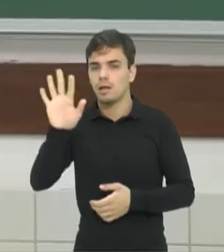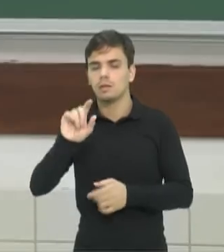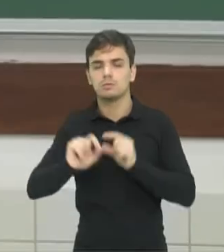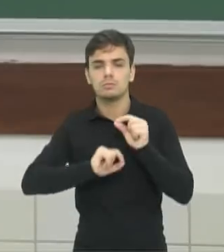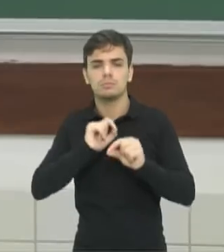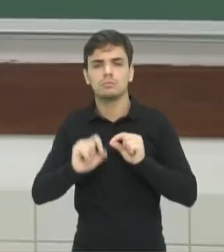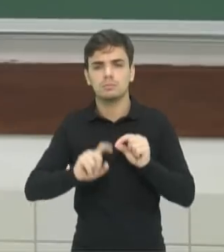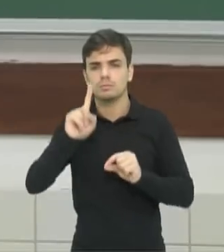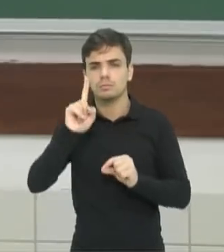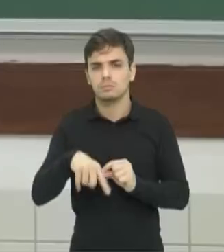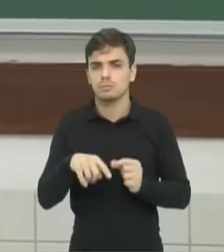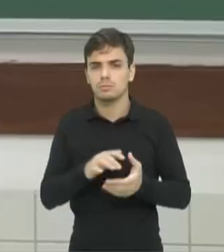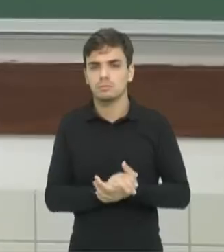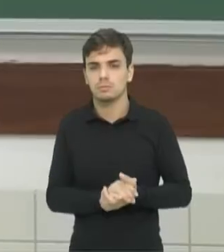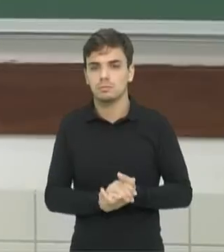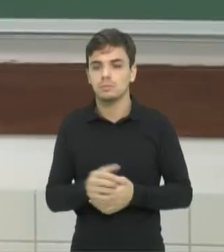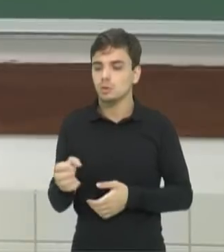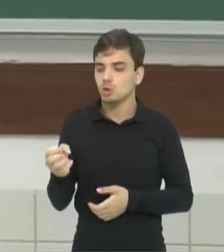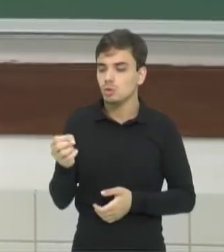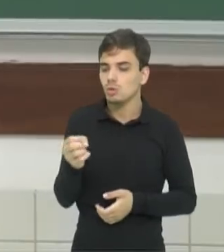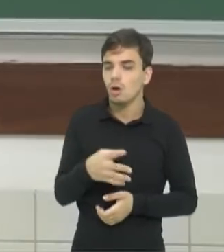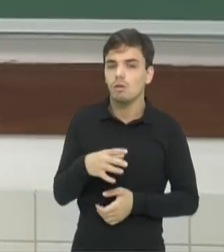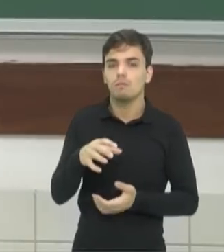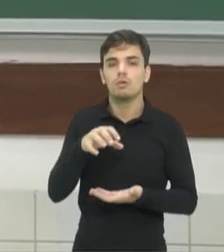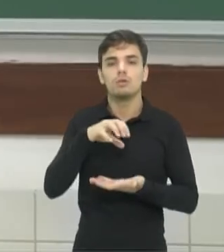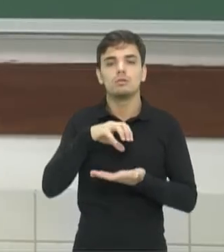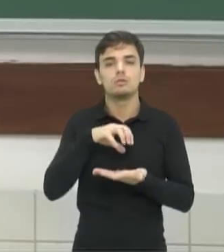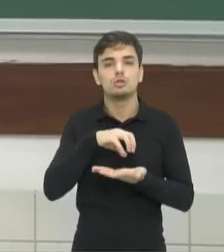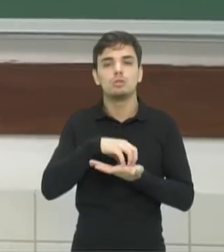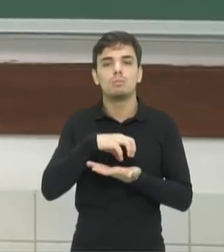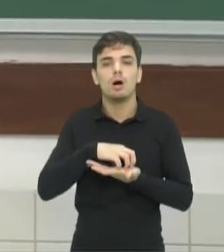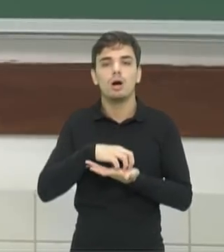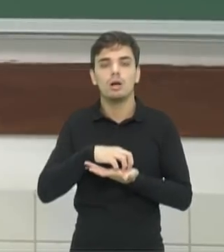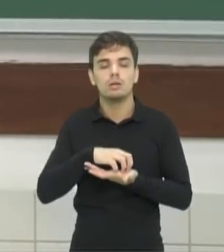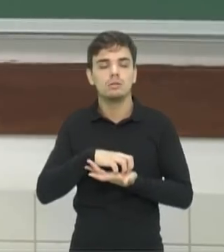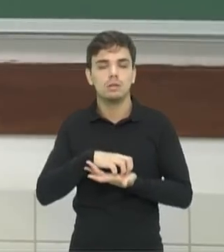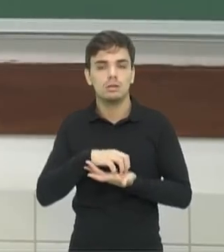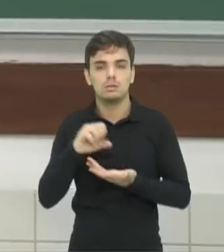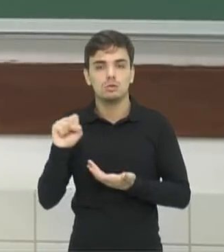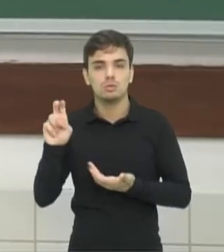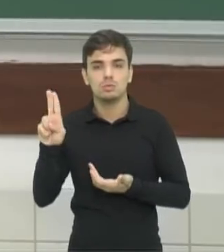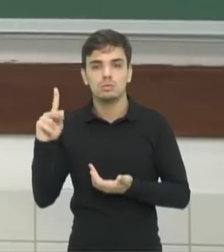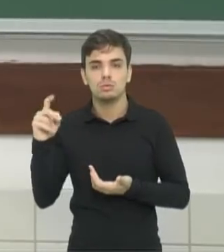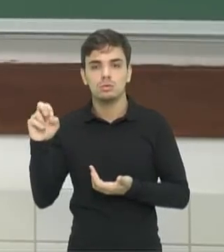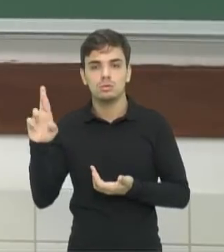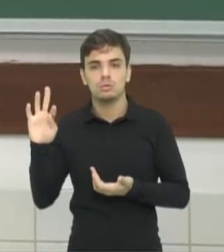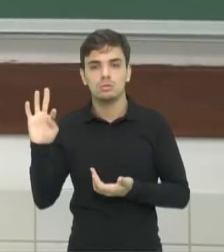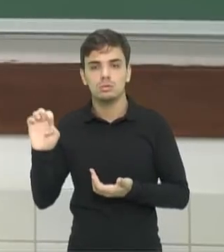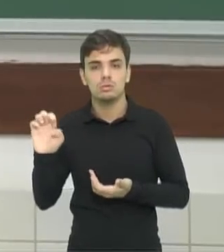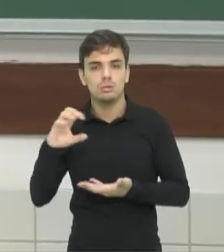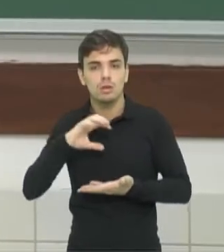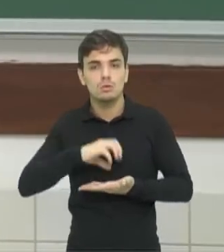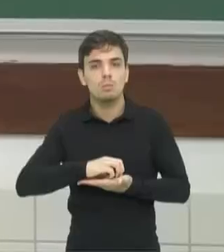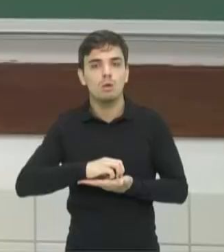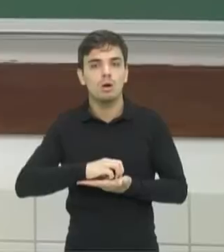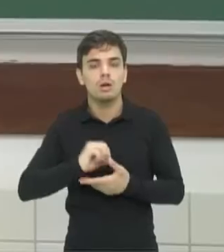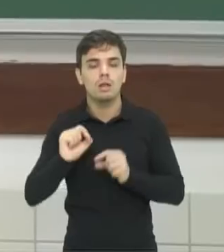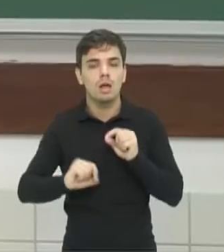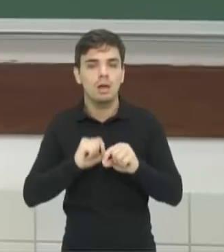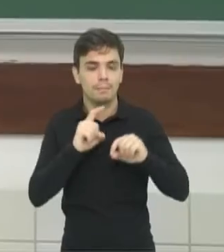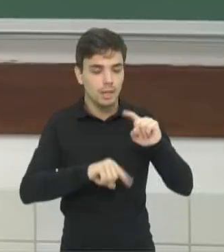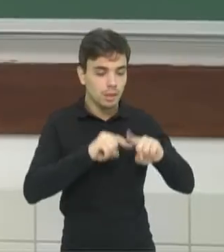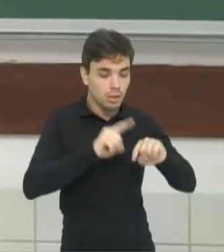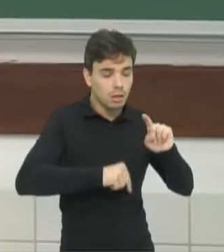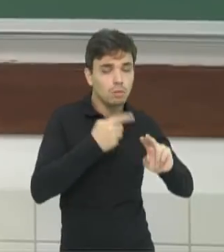são esses novos suportes? É realmente os novos materiais que começaram a ser utilizados, tá? Então, por